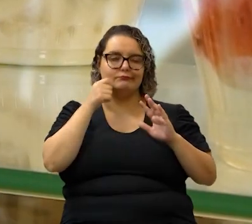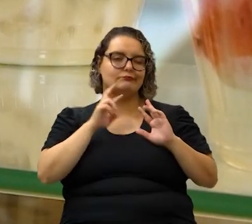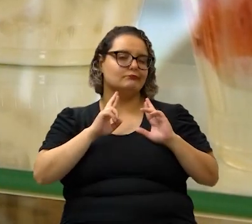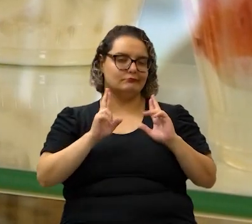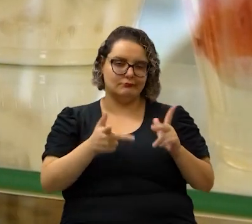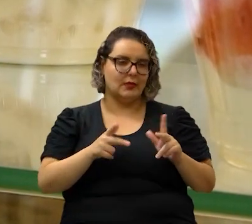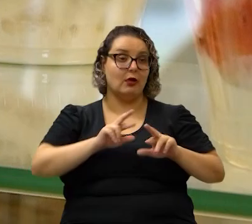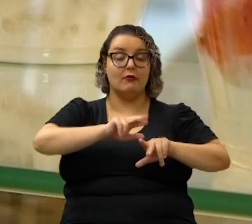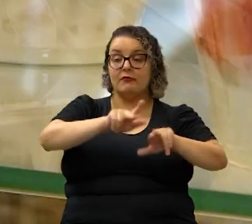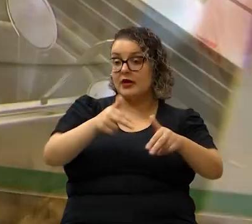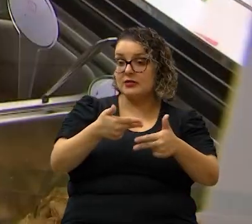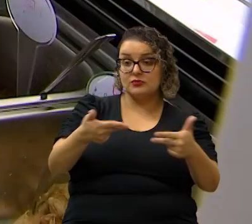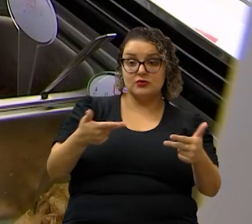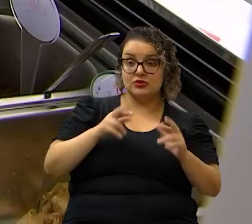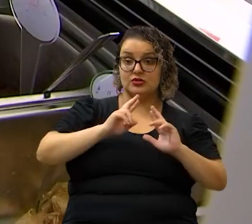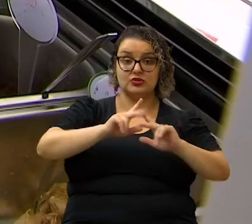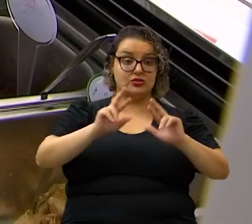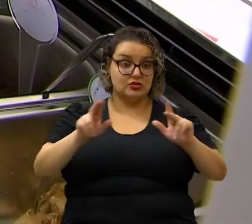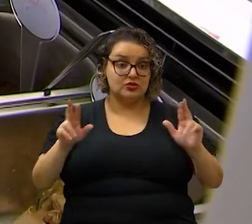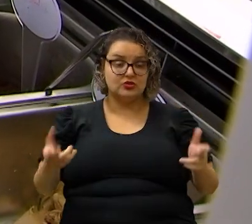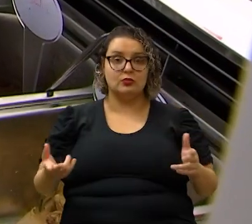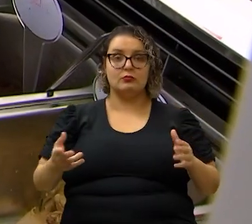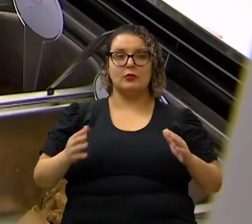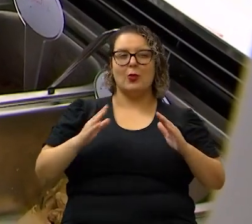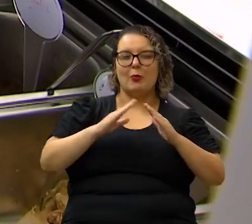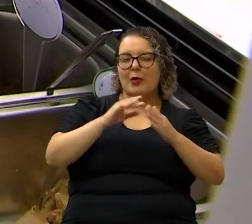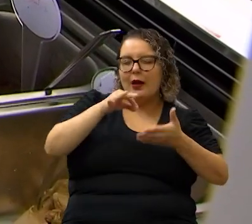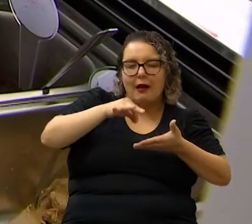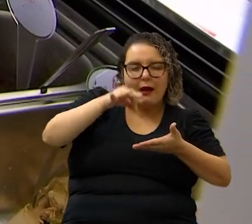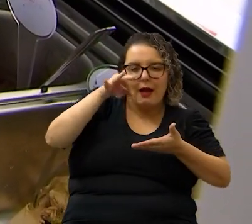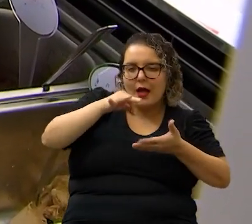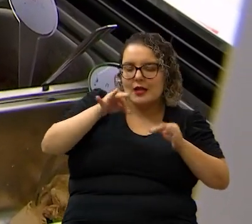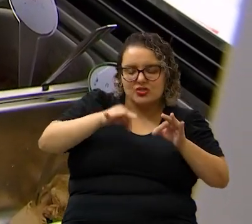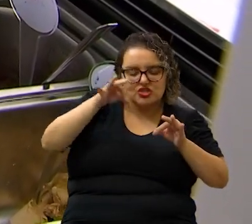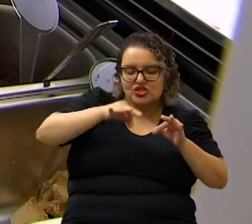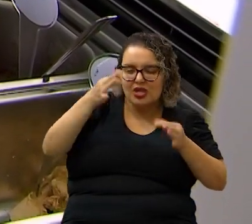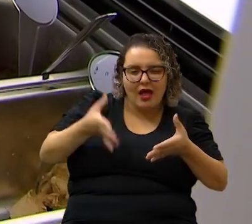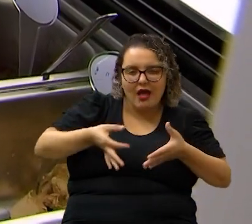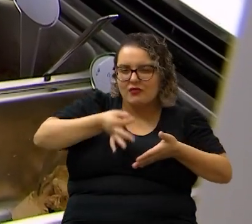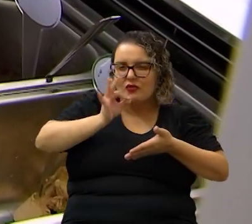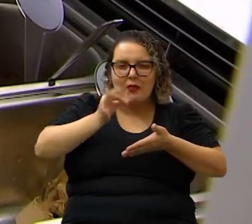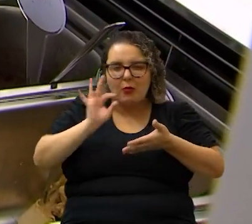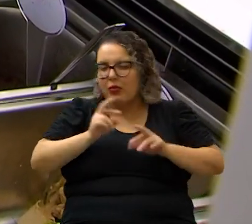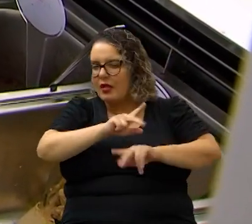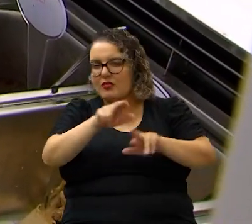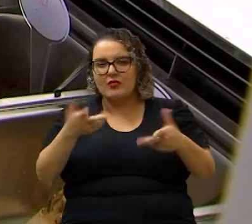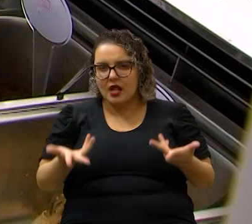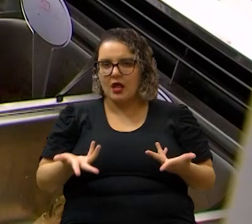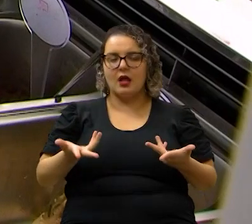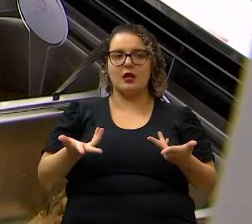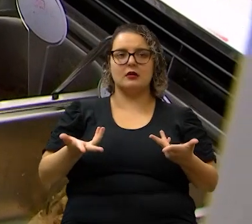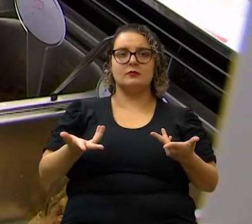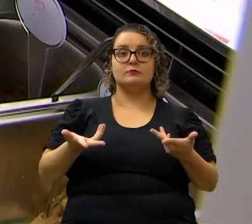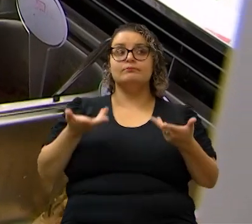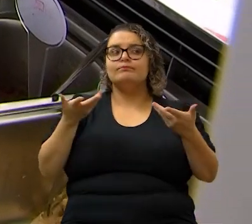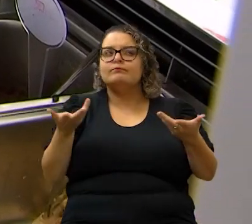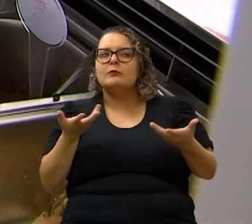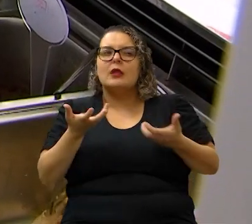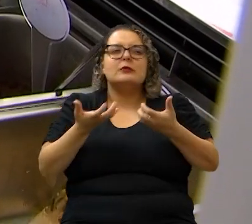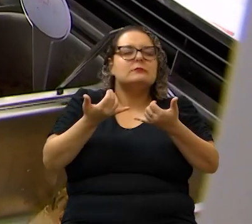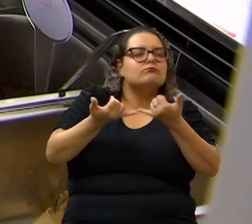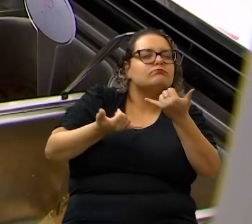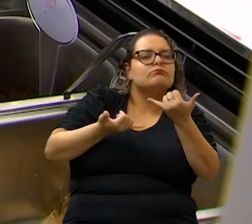padaria diferente, né, com muitas coisas diferentes, uma casa de chás, de bebidas, então tudo a gente tem aqui, muitas coisas diferentes. E eu